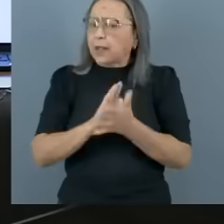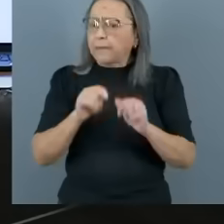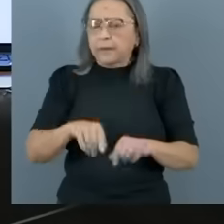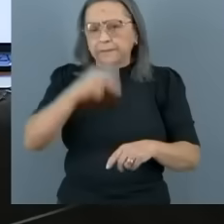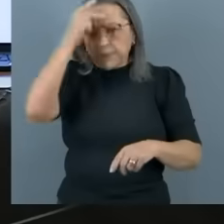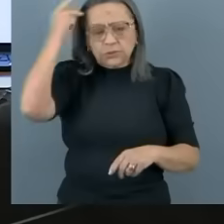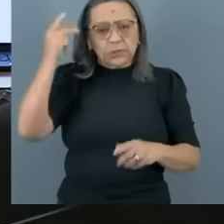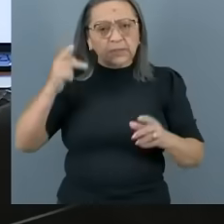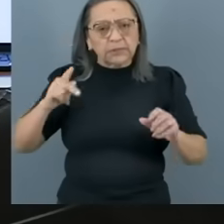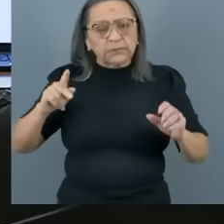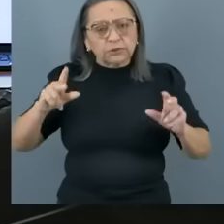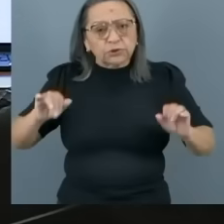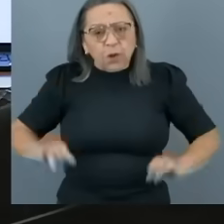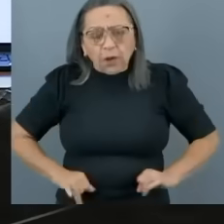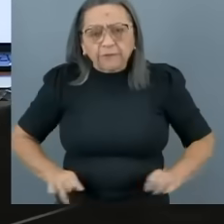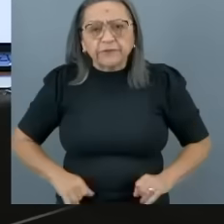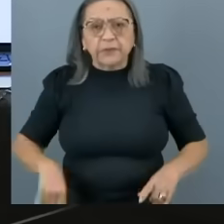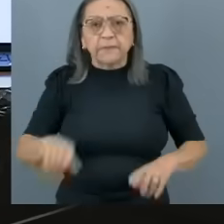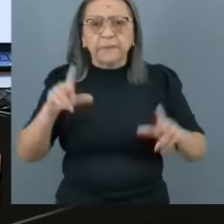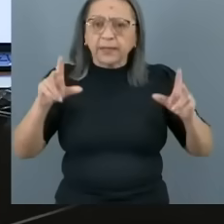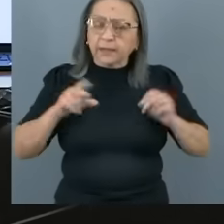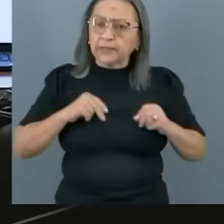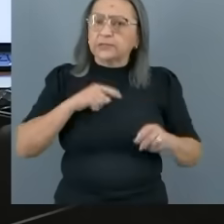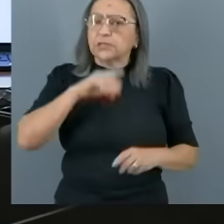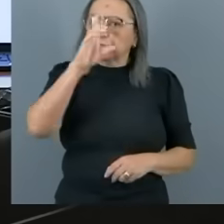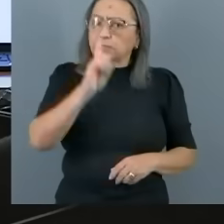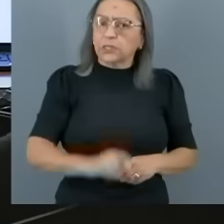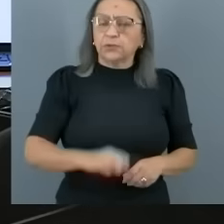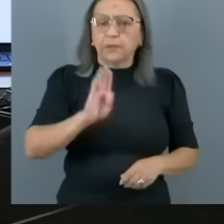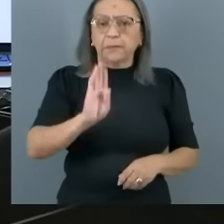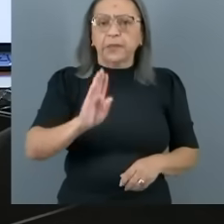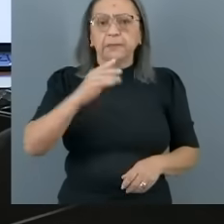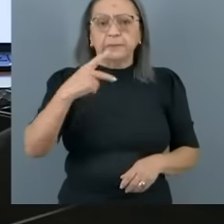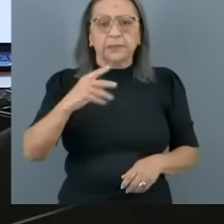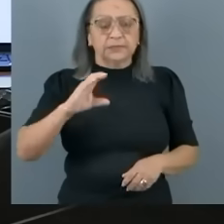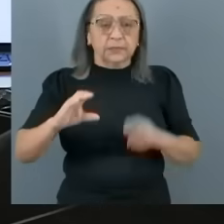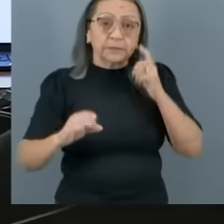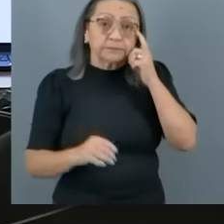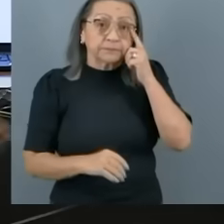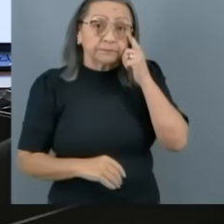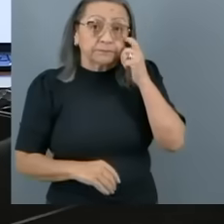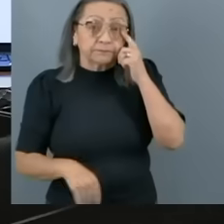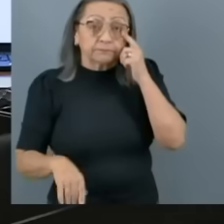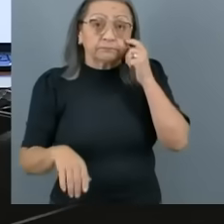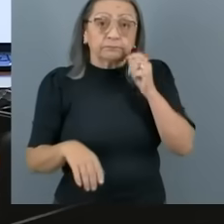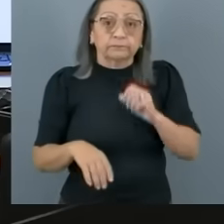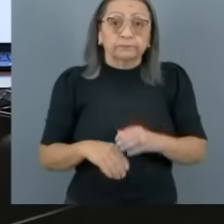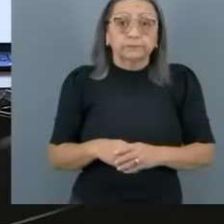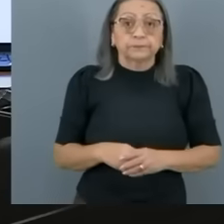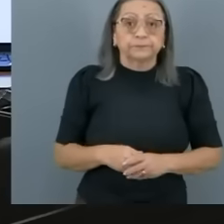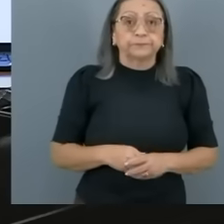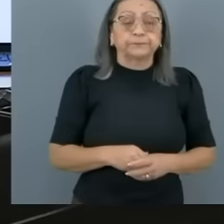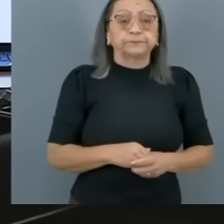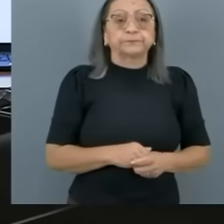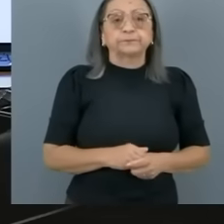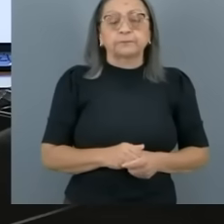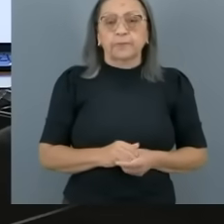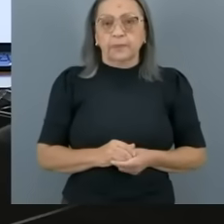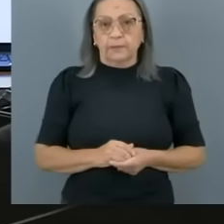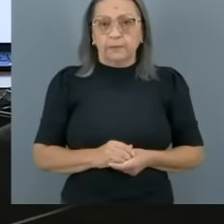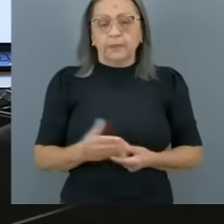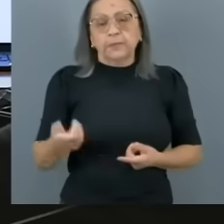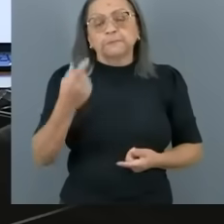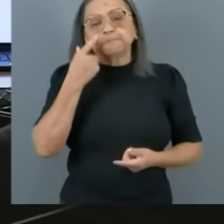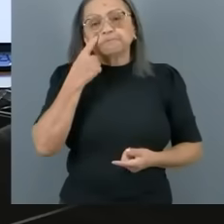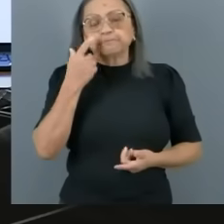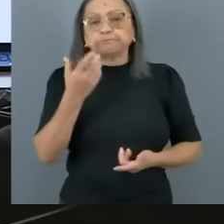respeito ao BPC. Muito obrigado. Senador Rogério Marinho. Bom, senhor presidente, eu quero começar saudando